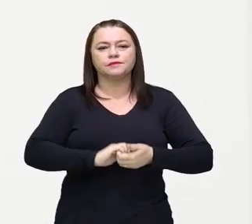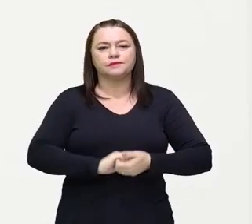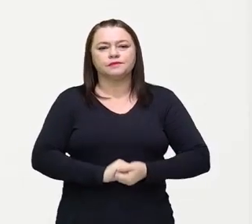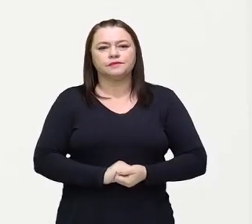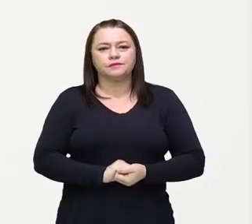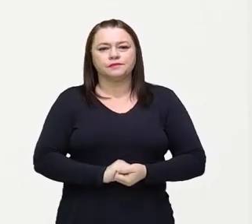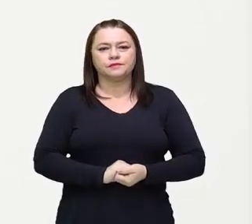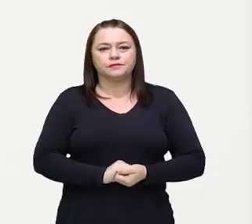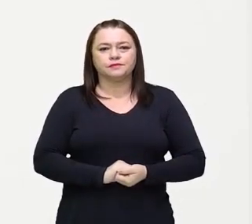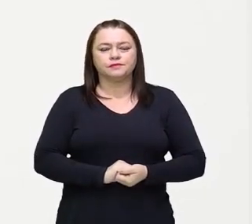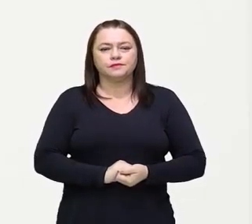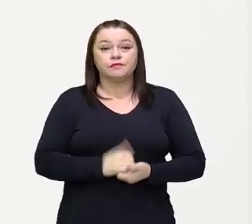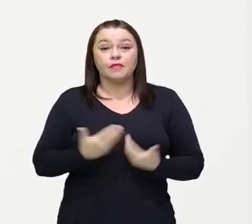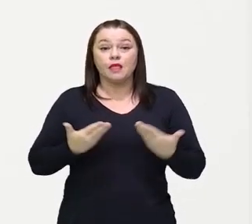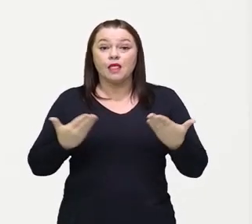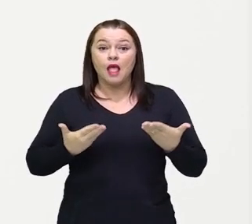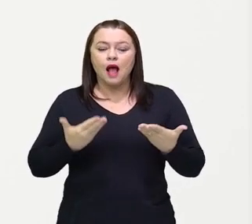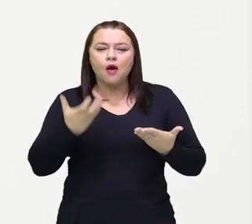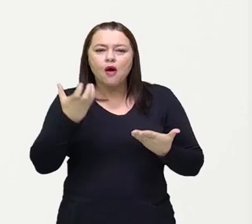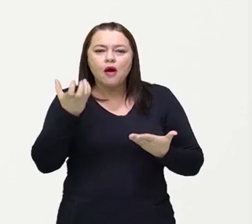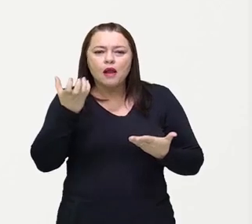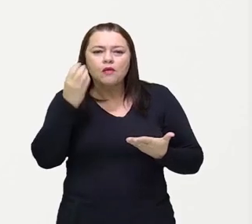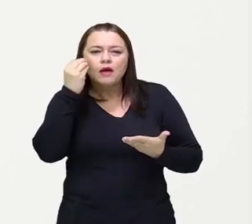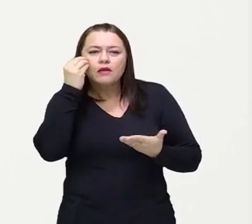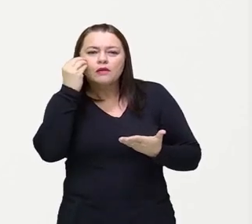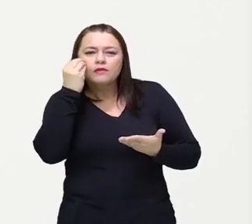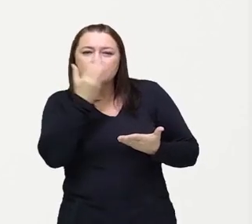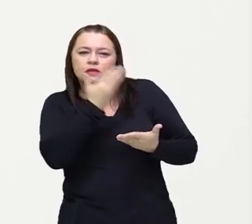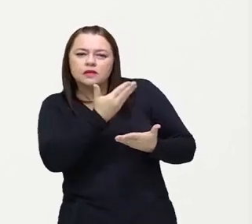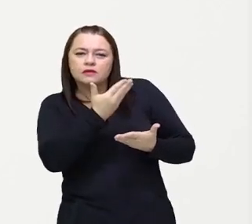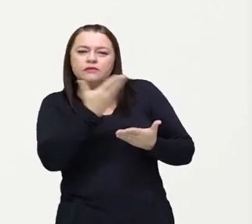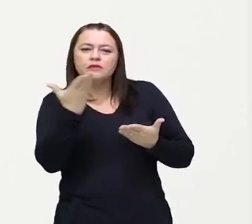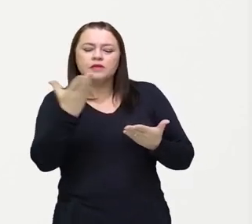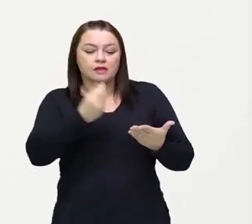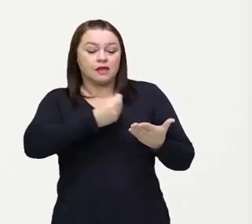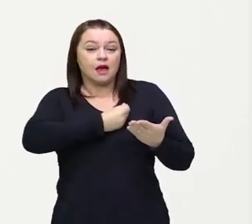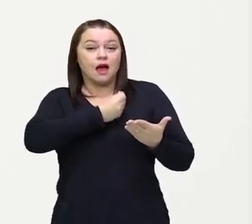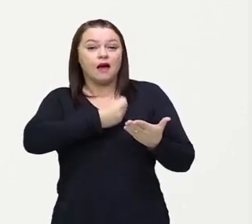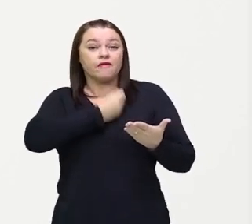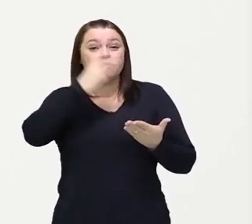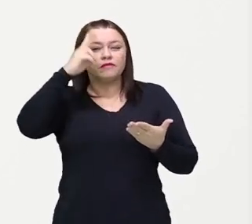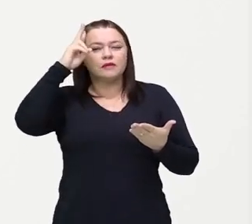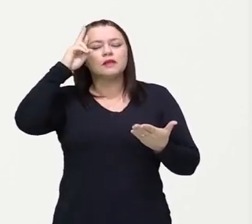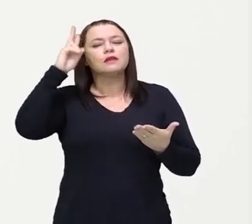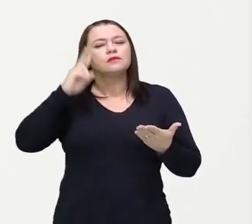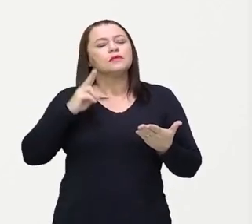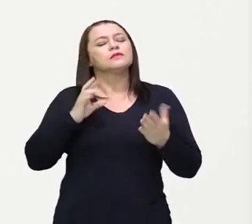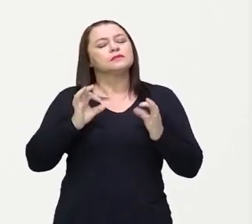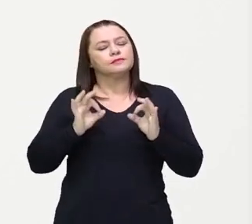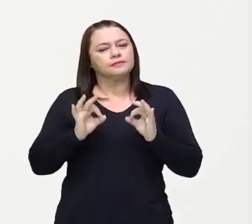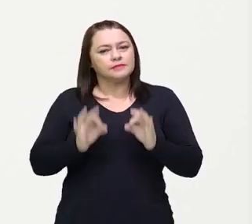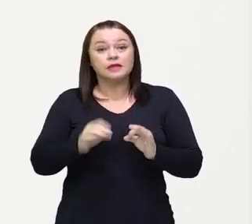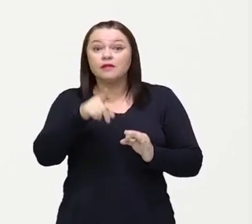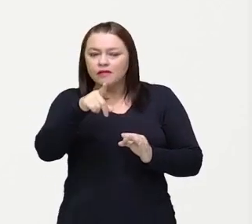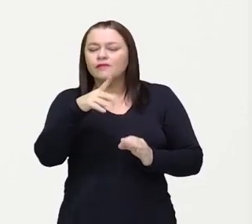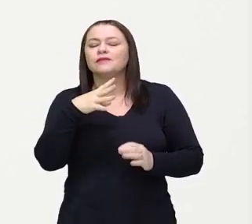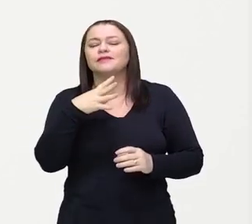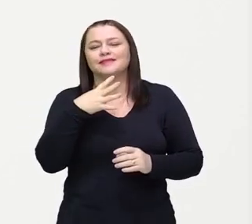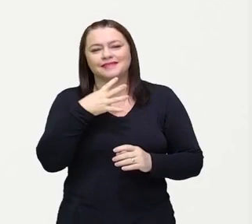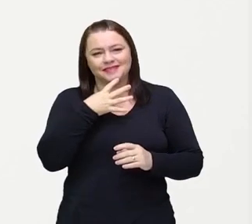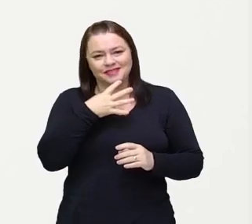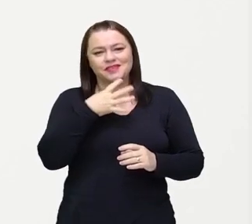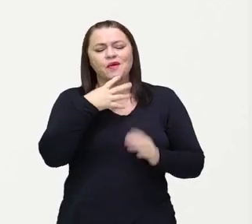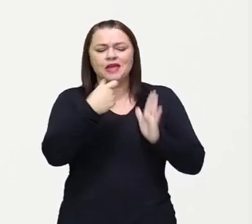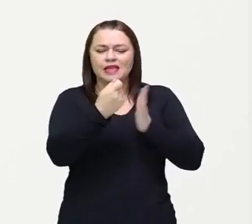Agora aqui, quero que vocês observem. Aqui nós temos uma bibliografia. Exatamente. E vocês conhecem